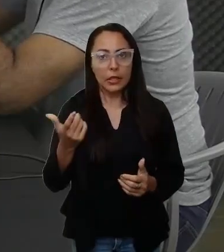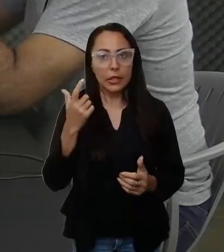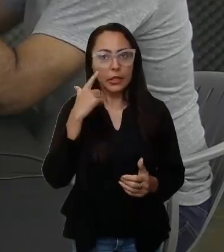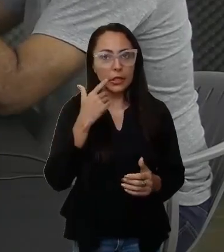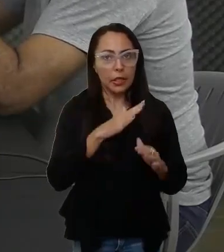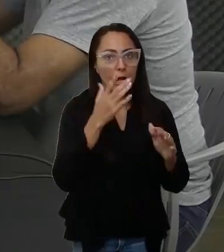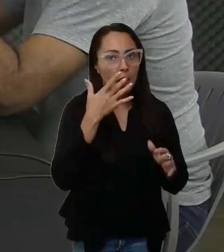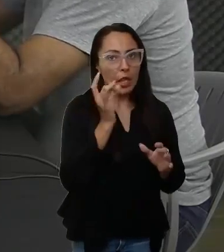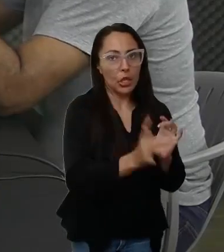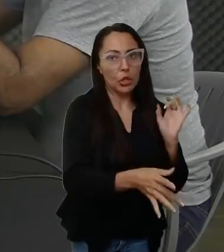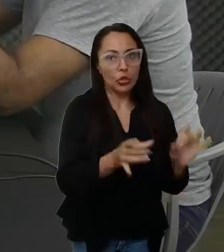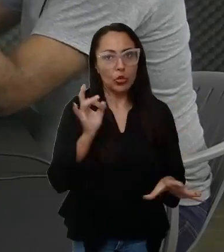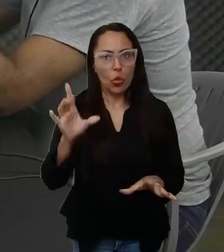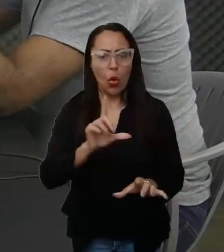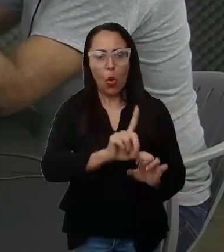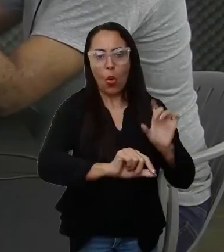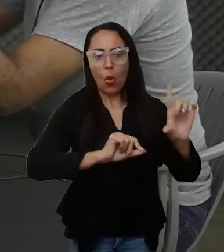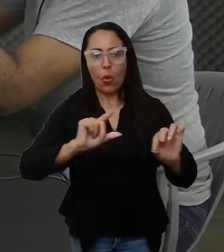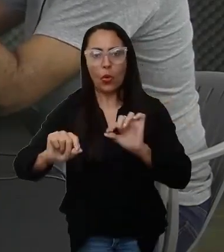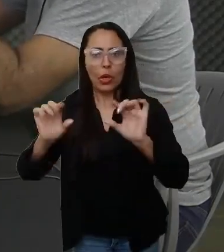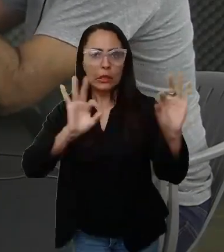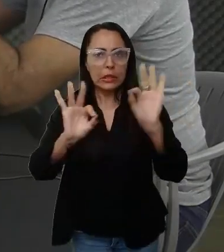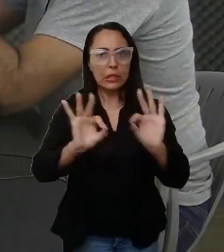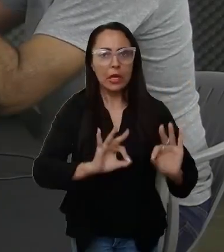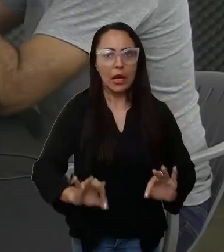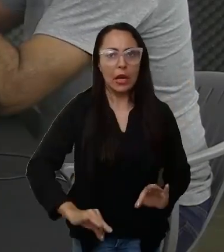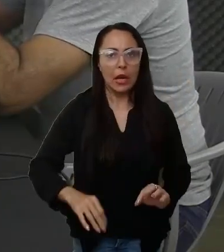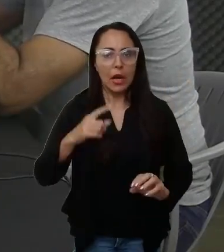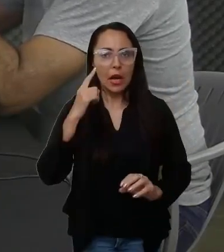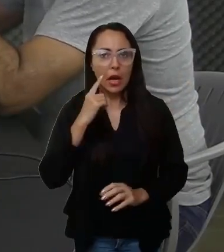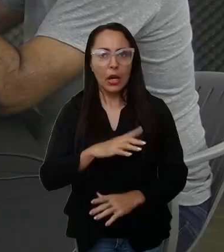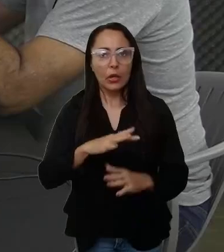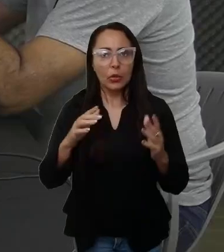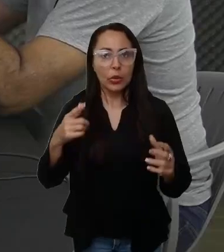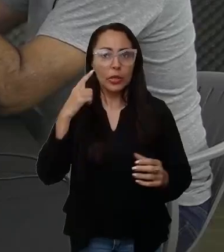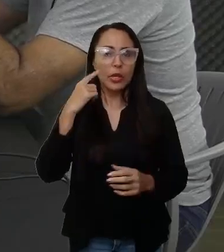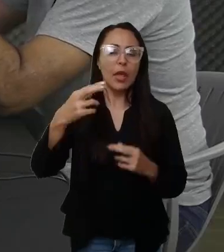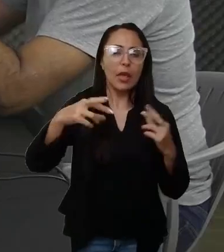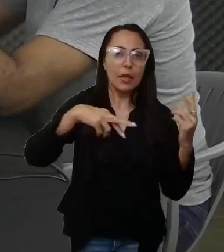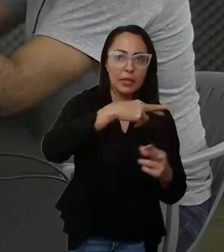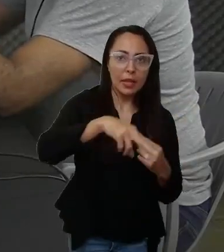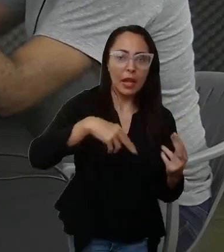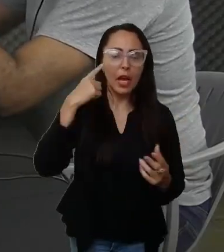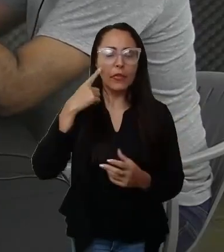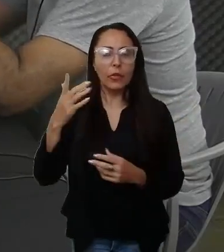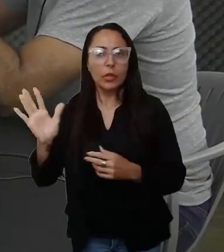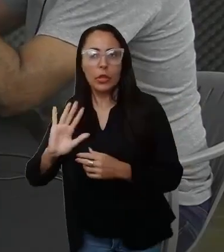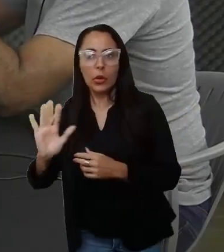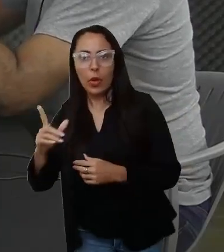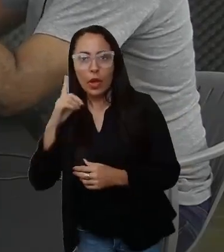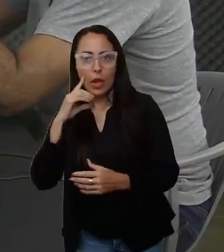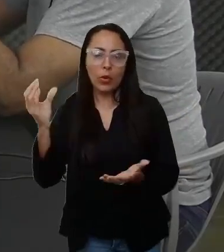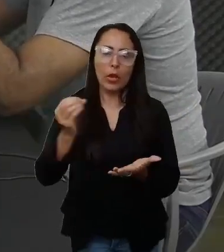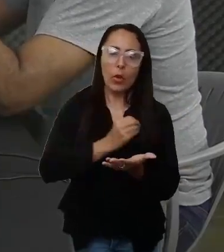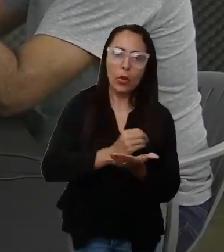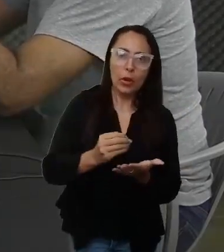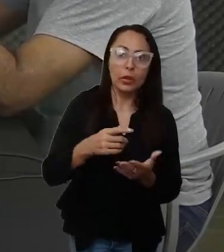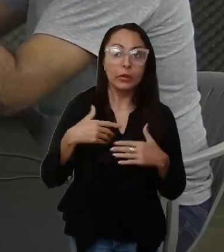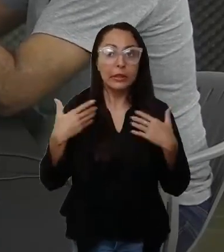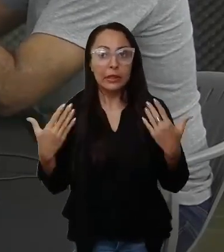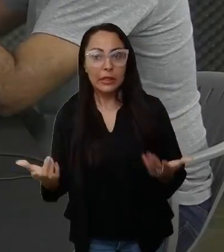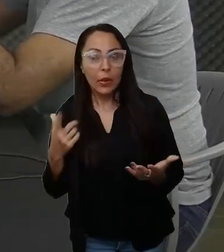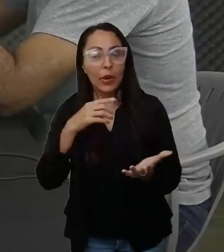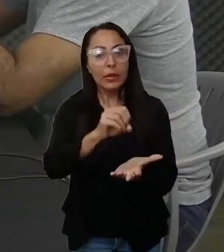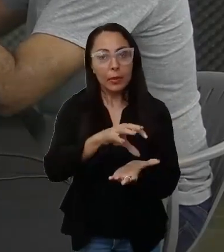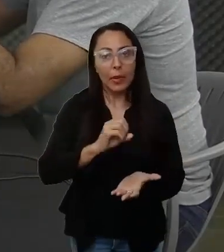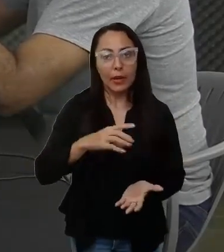seletiva, né? O descarte de material que é reciclável, o que não é reciclável, né? O que é orgânico, o que não é orgânico. Então, assim, a ETEPAC